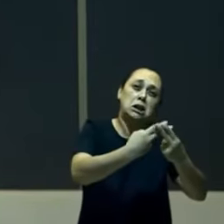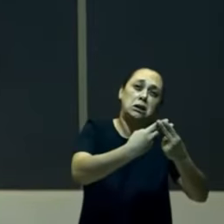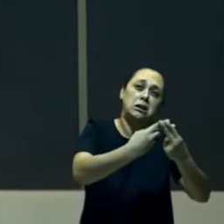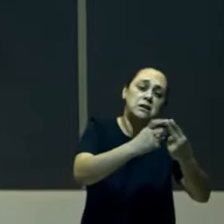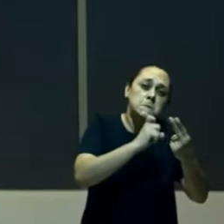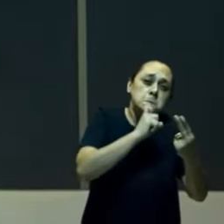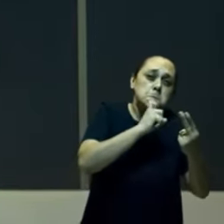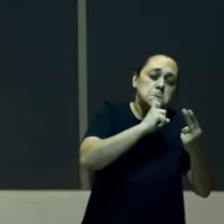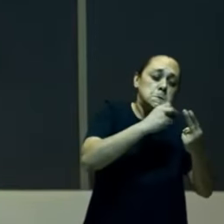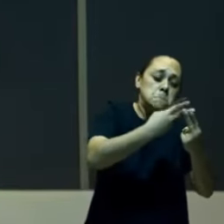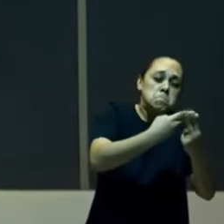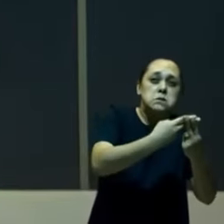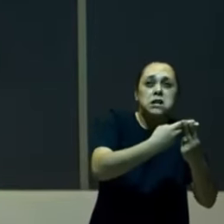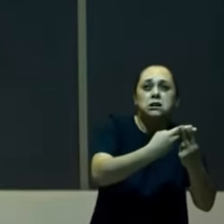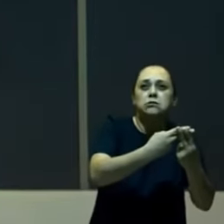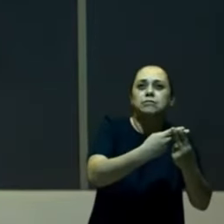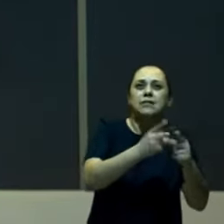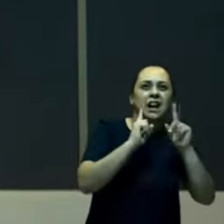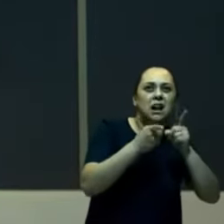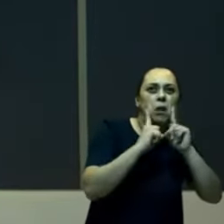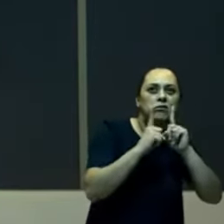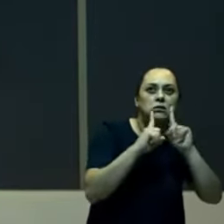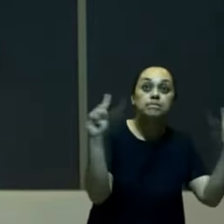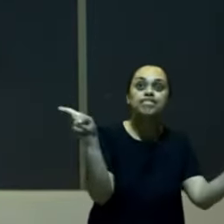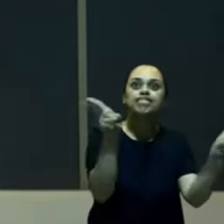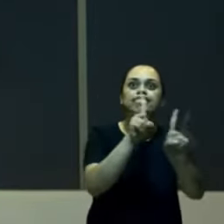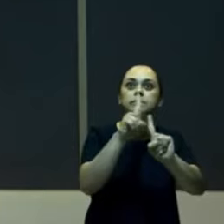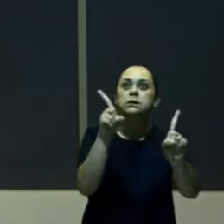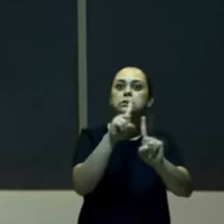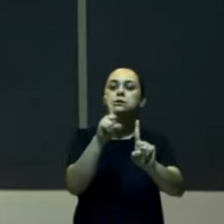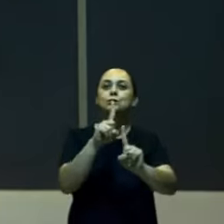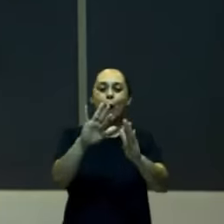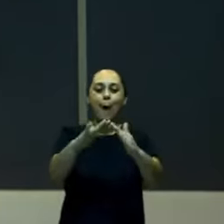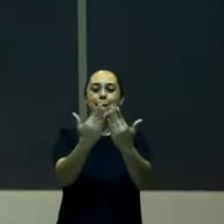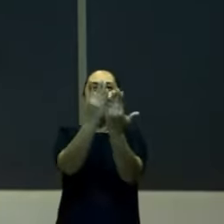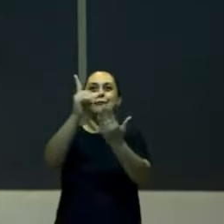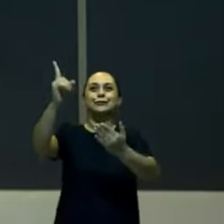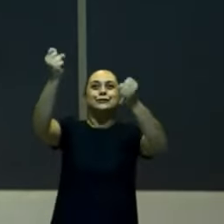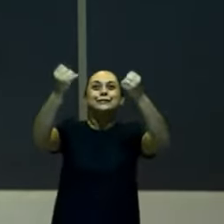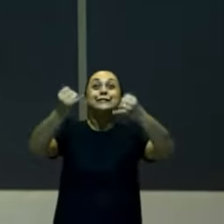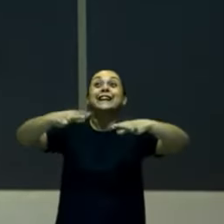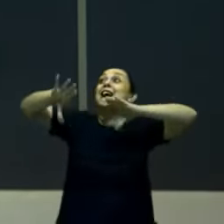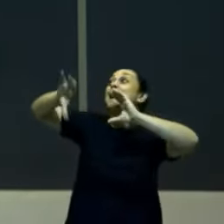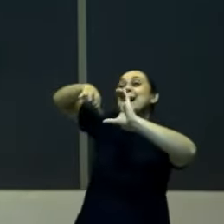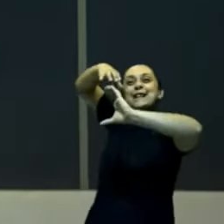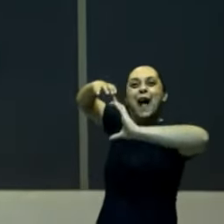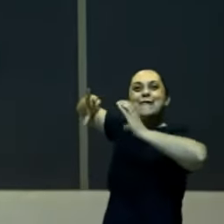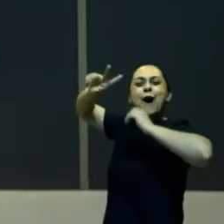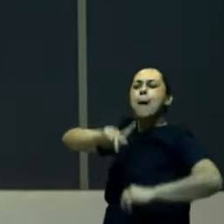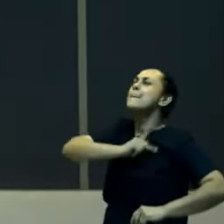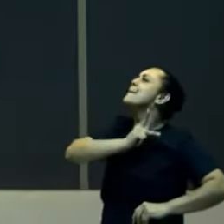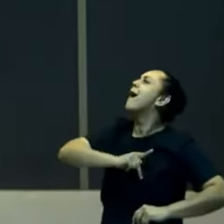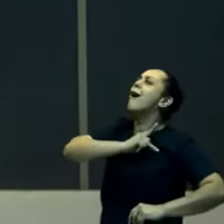reclamavam. A Bíblia diz que eles cantavam e oravam. E quando a gente canta e ora,